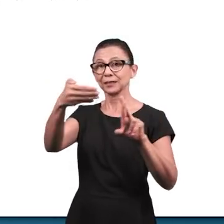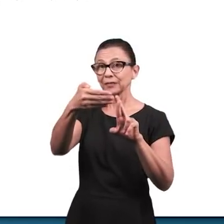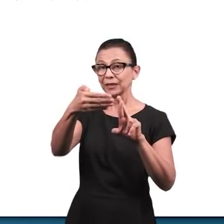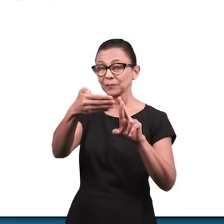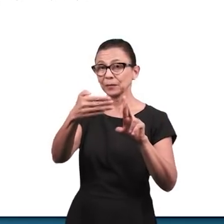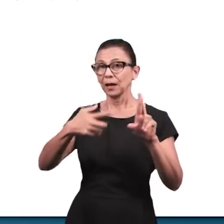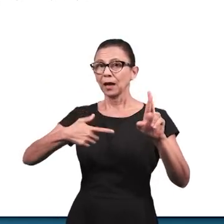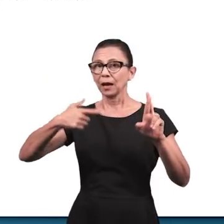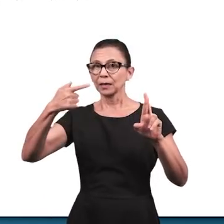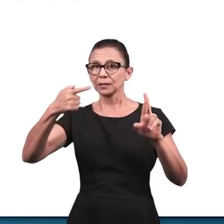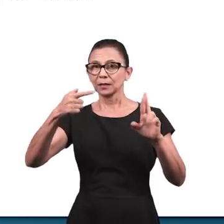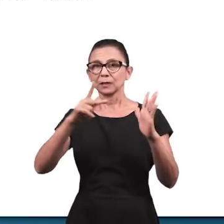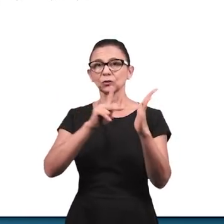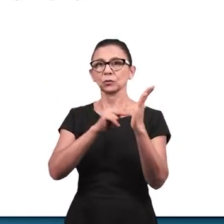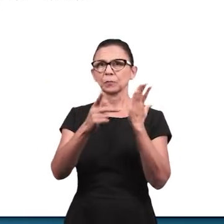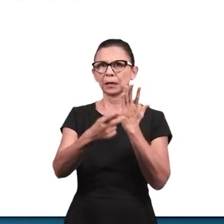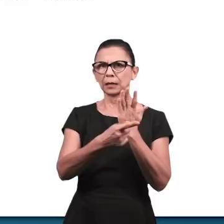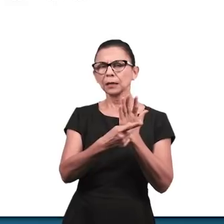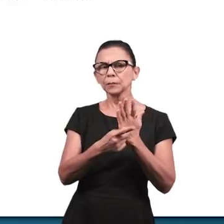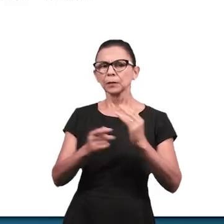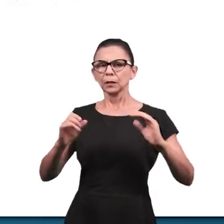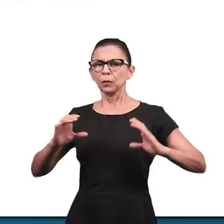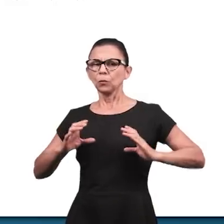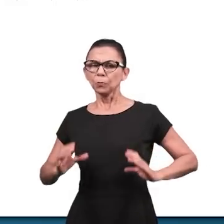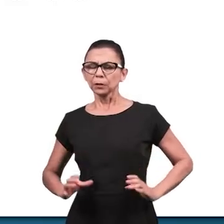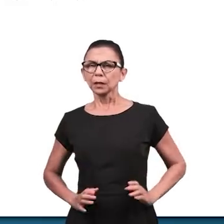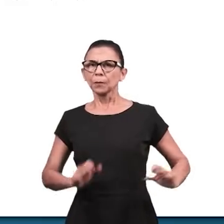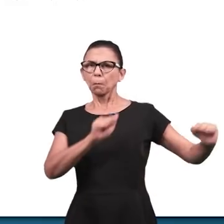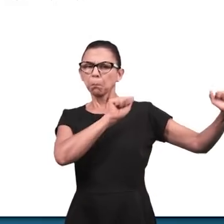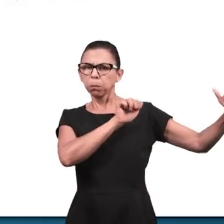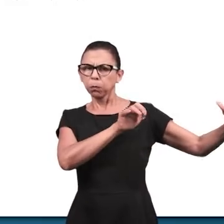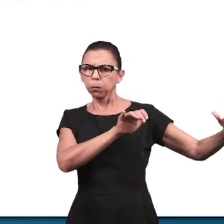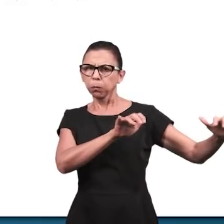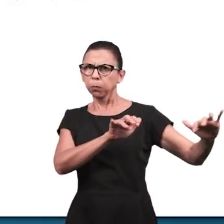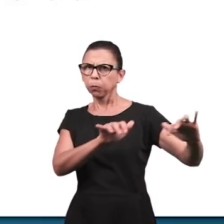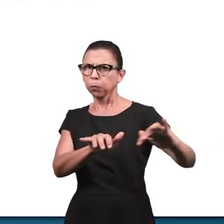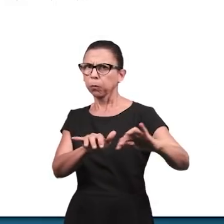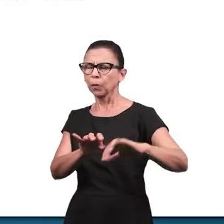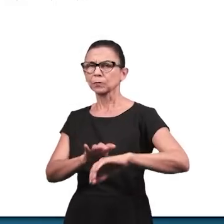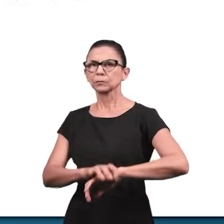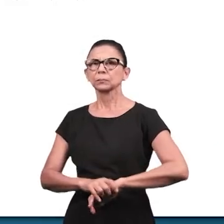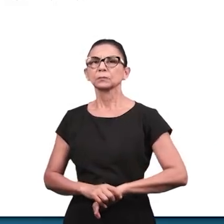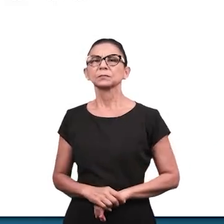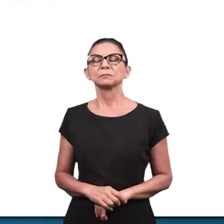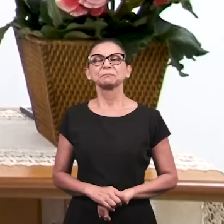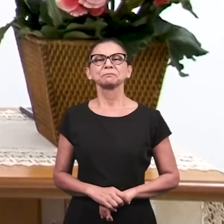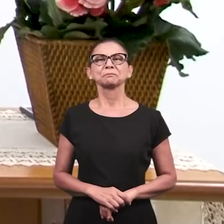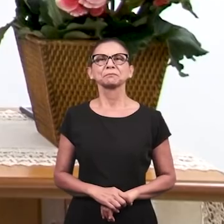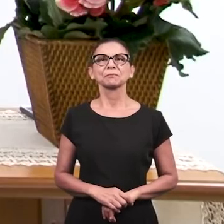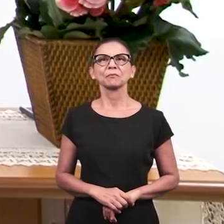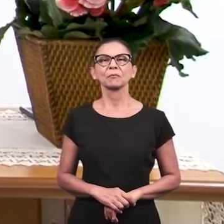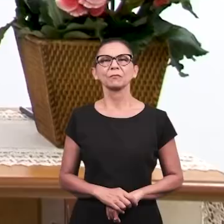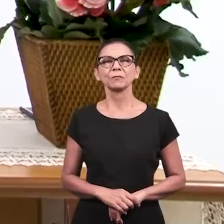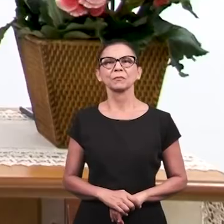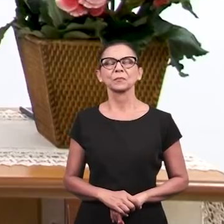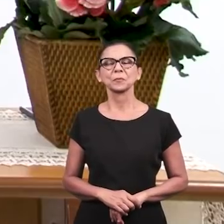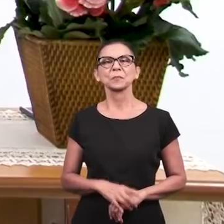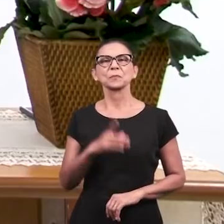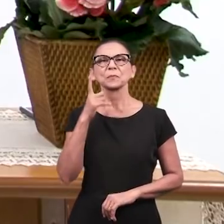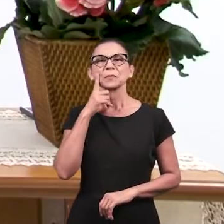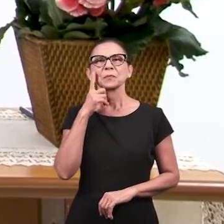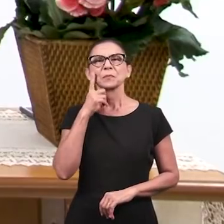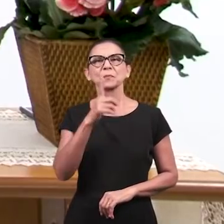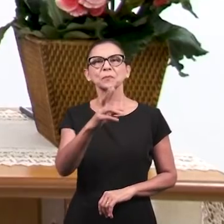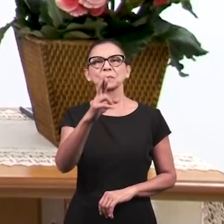refere, naquelas parábolas, ao comportamento da multidão diante da sua palavra. Quem vai responder agora a